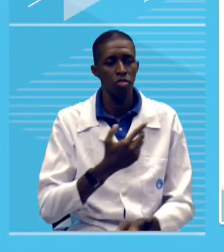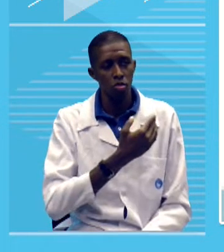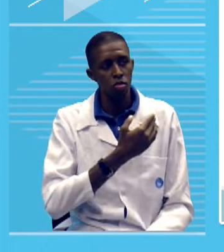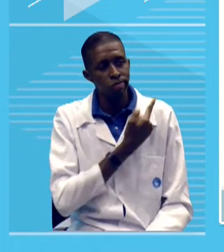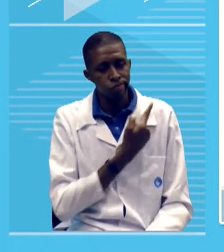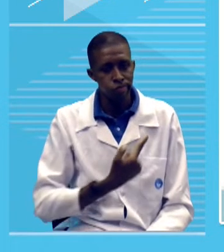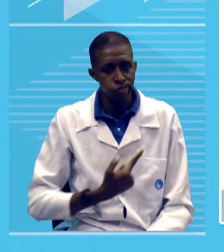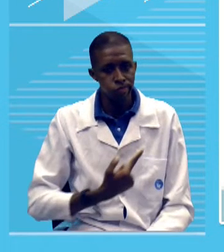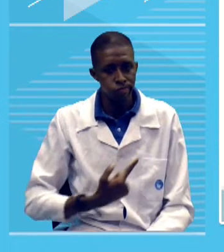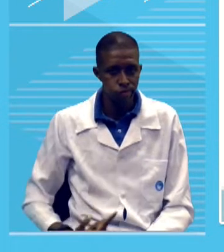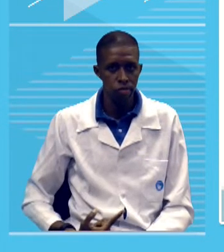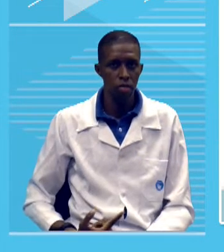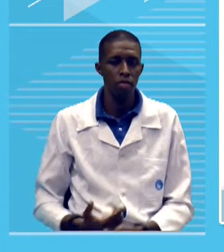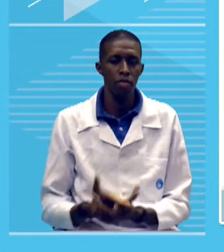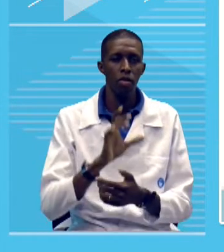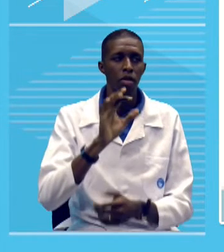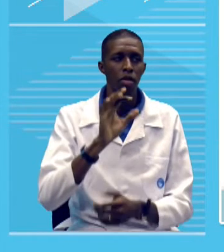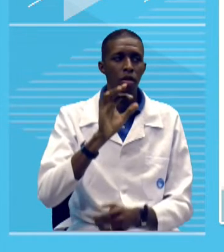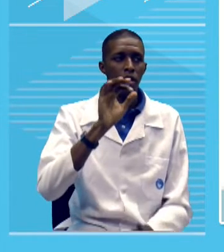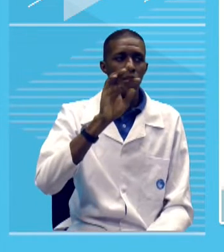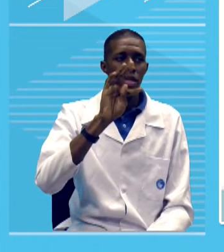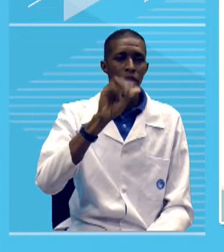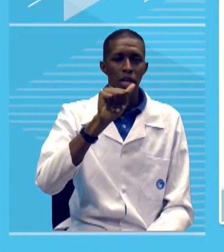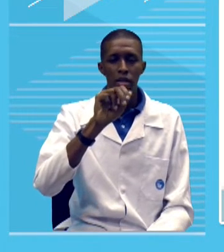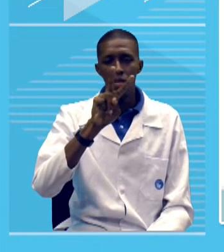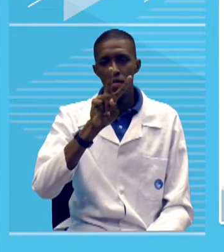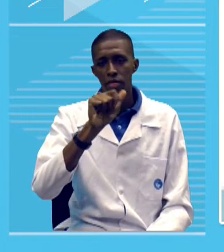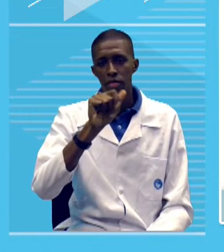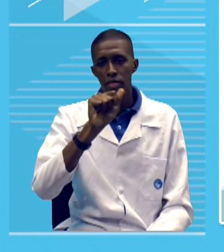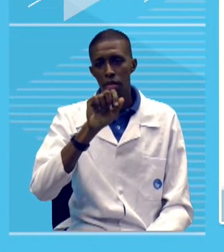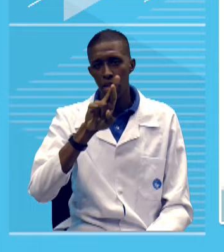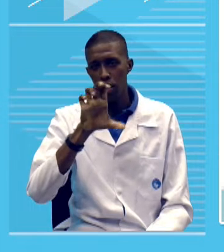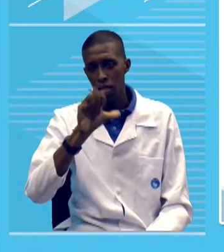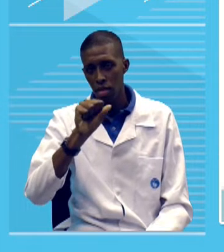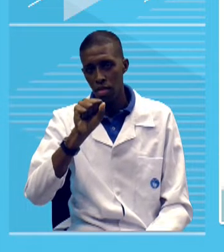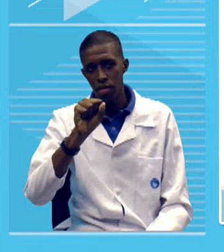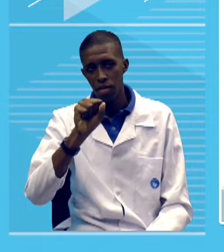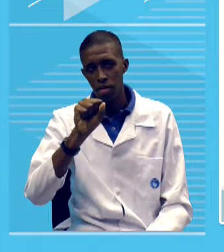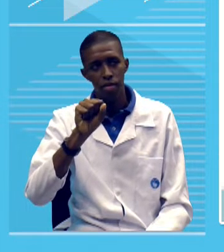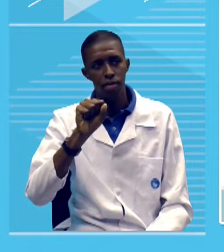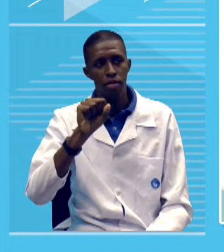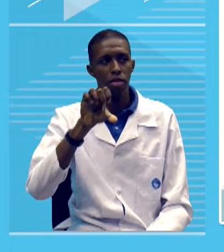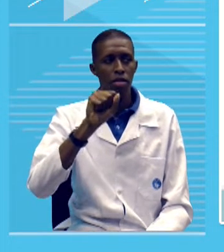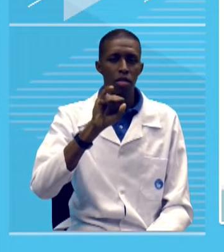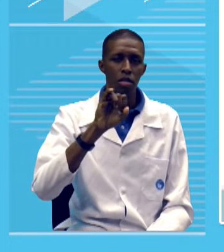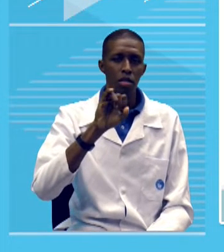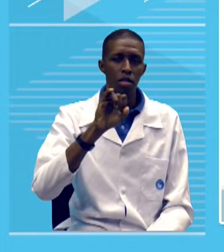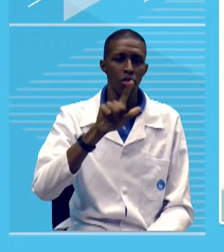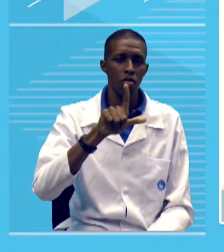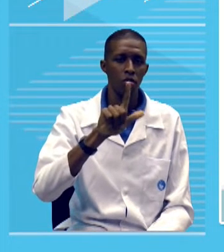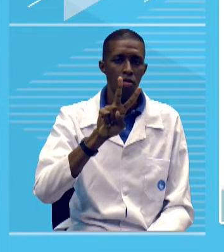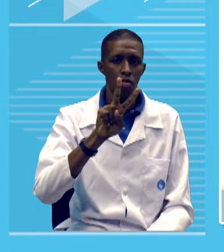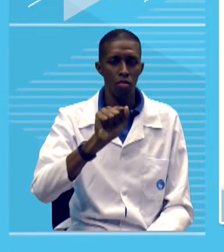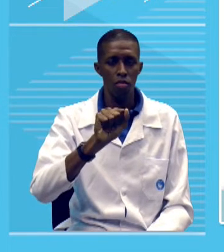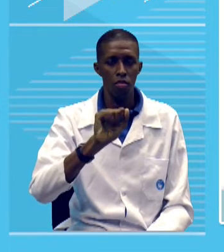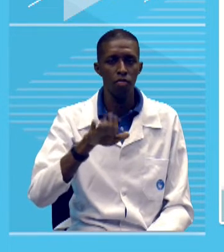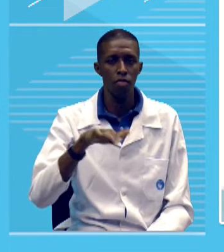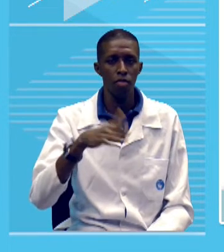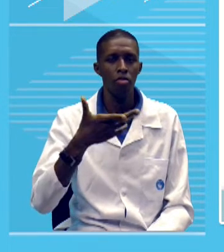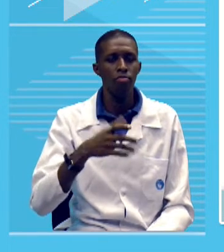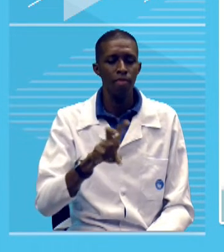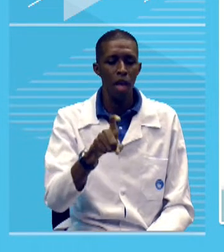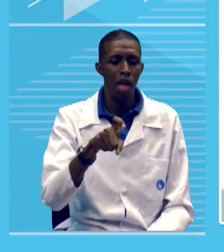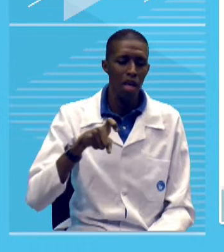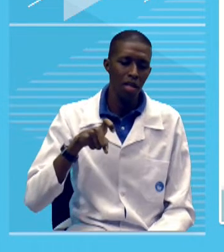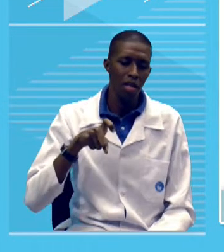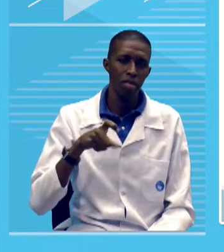E aí galera Ó França você disse na cidade dela não tem também não tem você que nós tivéssemos aluno assistindo aula